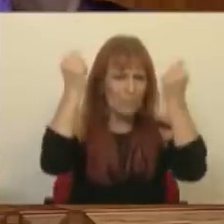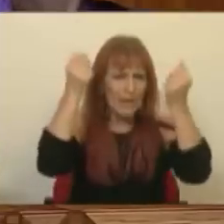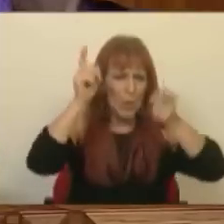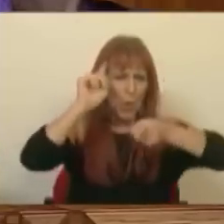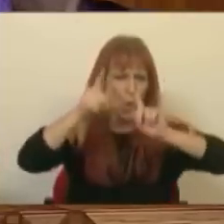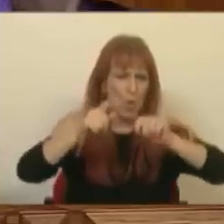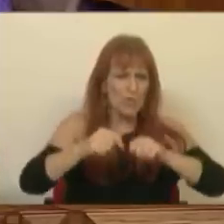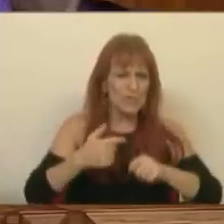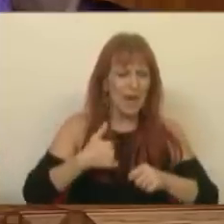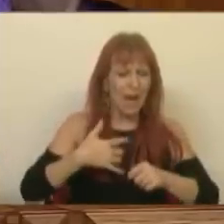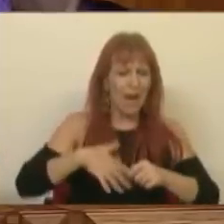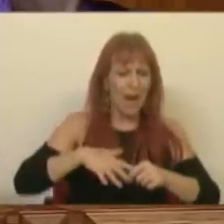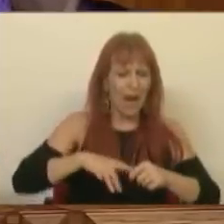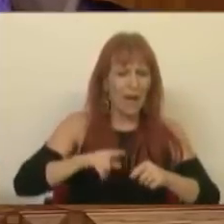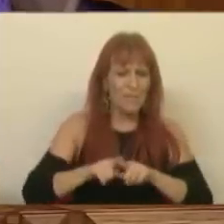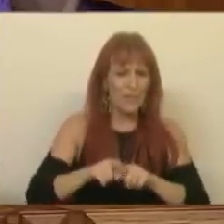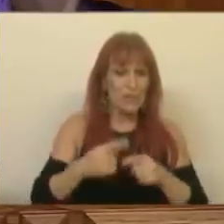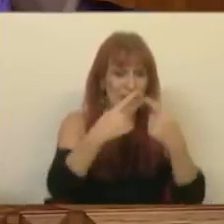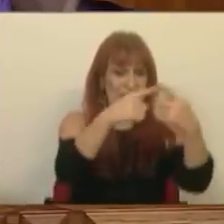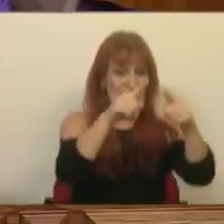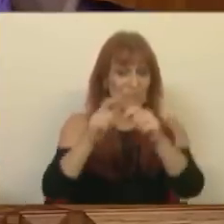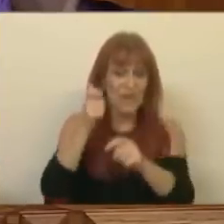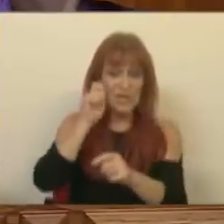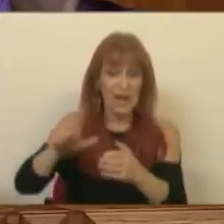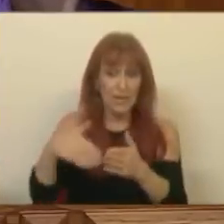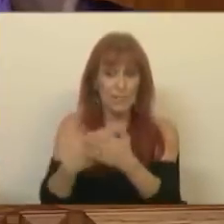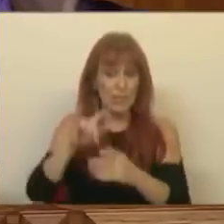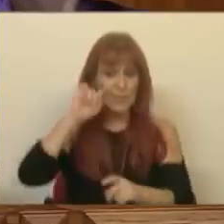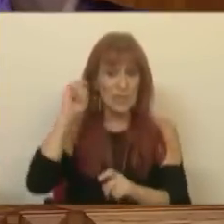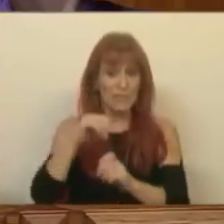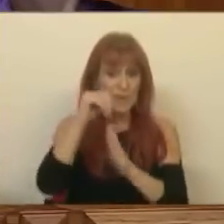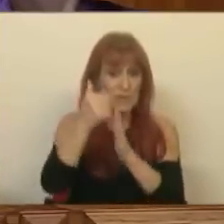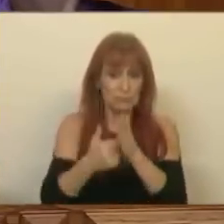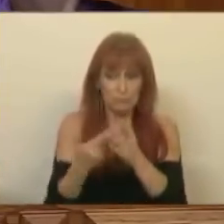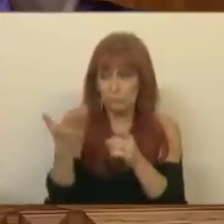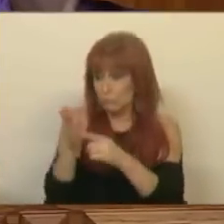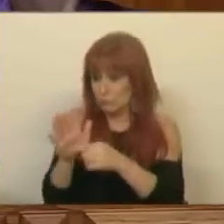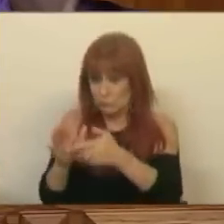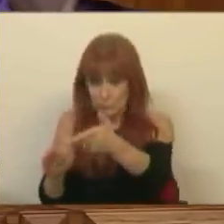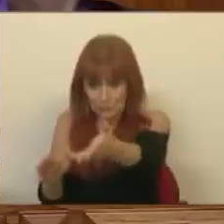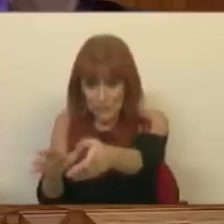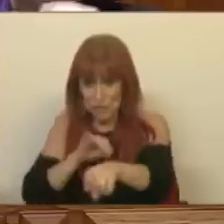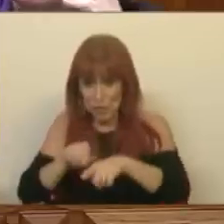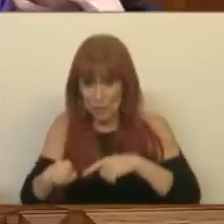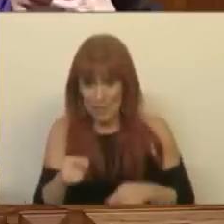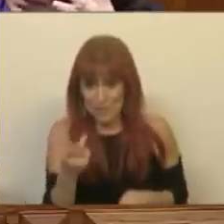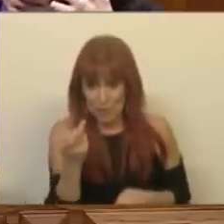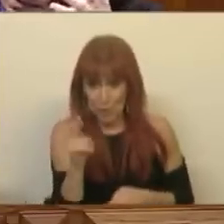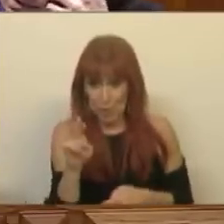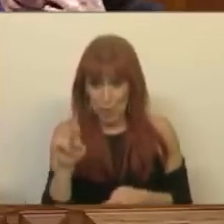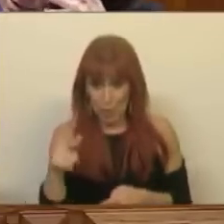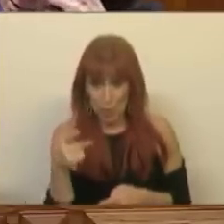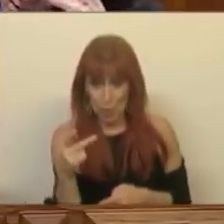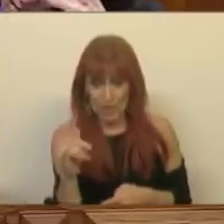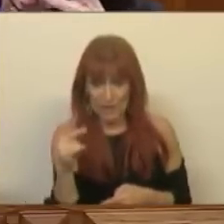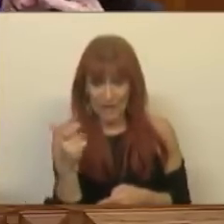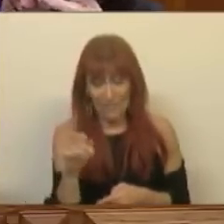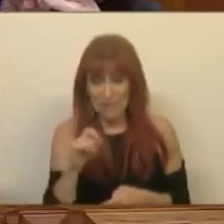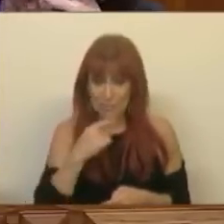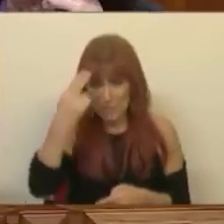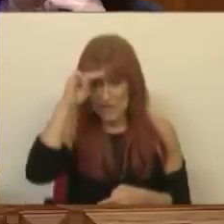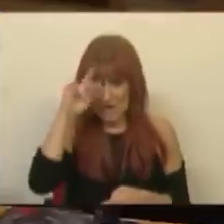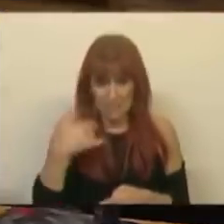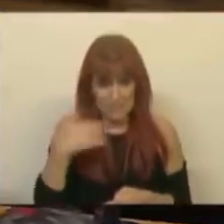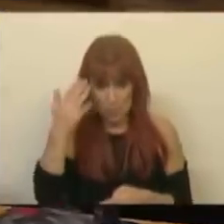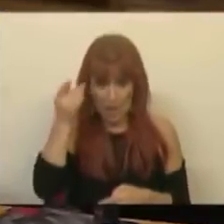daquilo que é pretendido pelos diferentes proponentes da Razão constitucional designadamente pelo senhor Deputado Rita Vaz posso estar enganado mas não